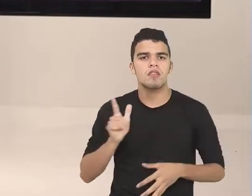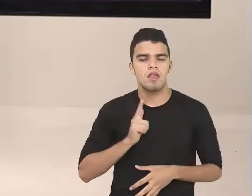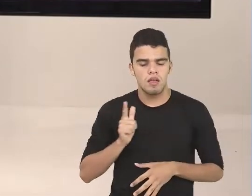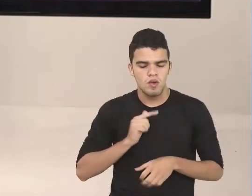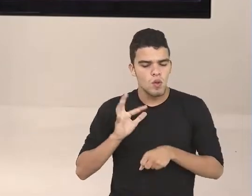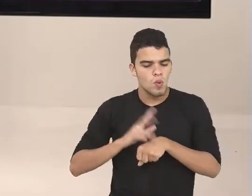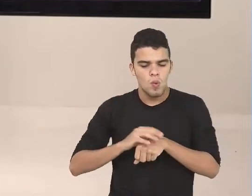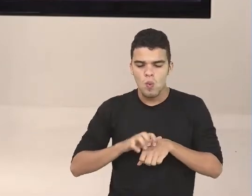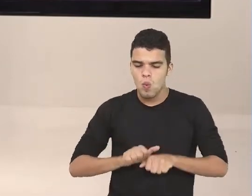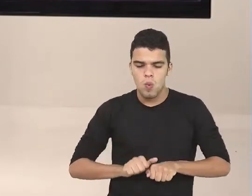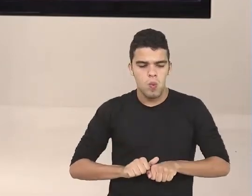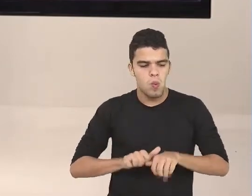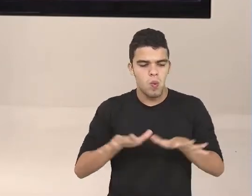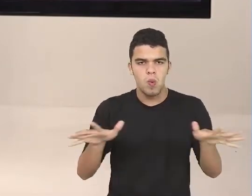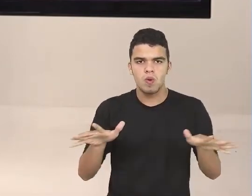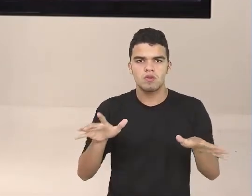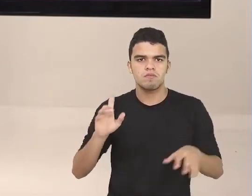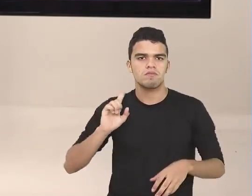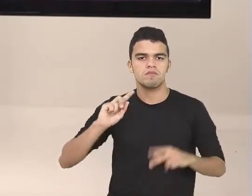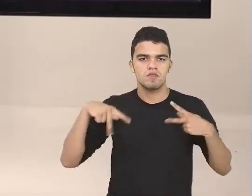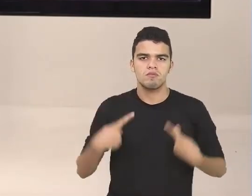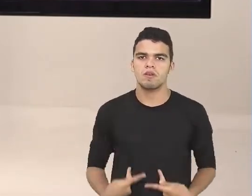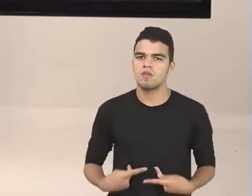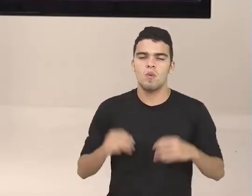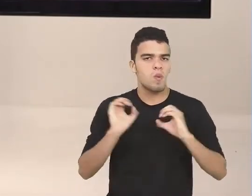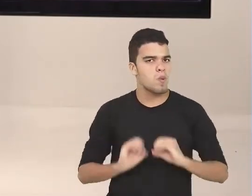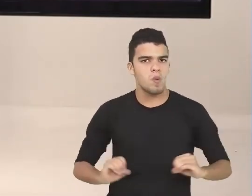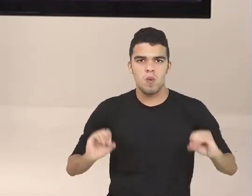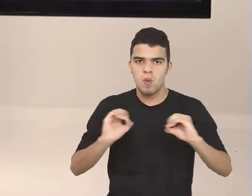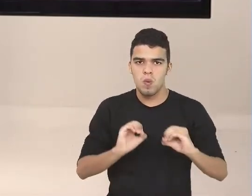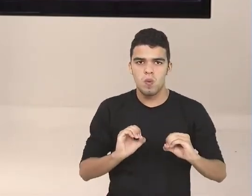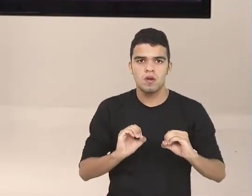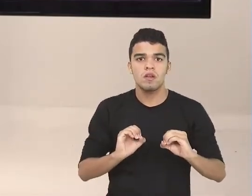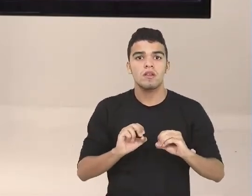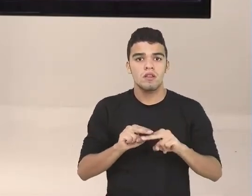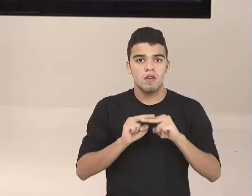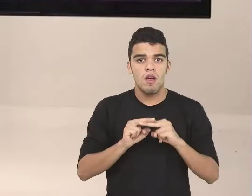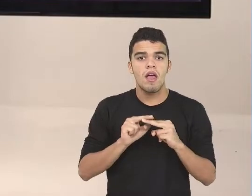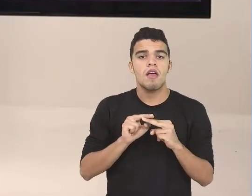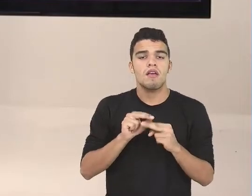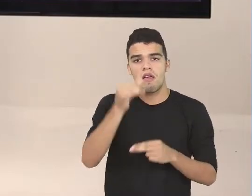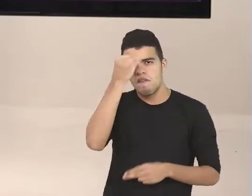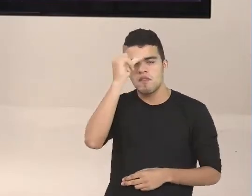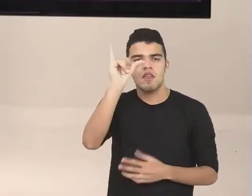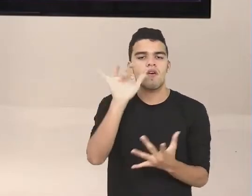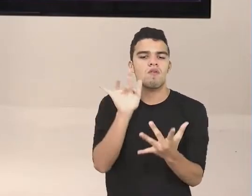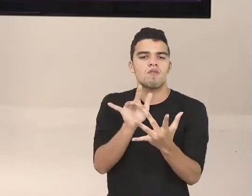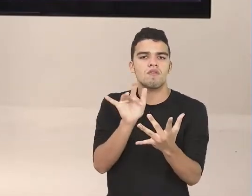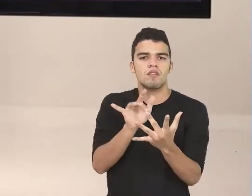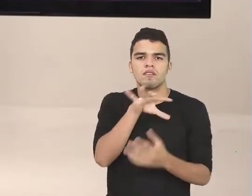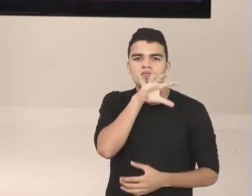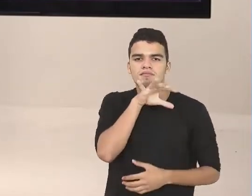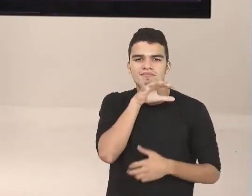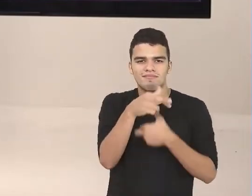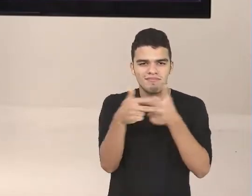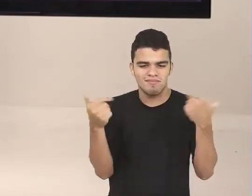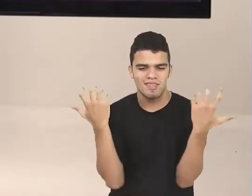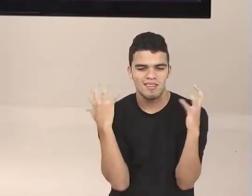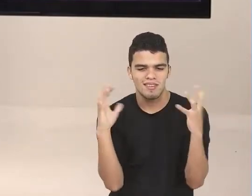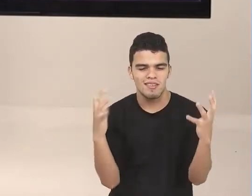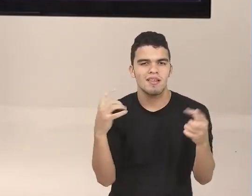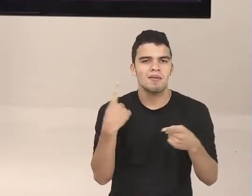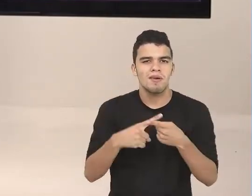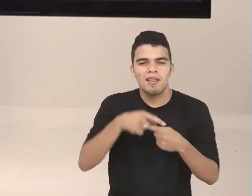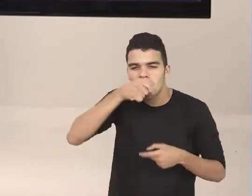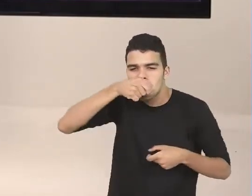seja, não tenha contato, evite ao máximo ter contato com animais selvagens, porque a saliva, o sangue,